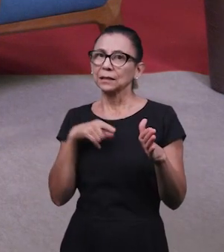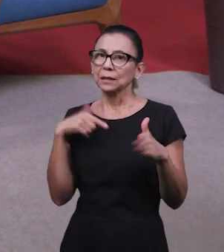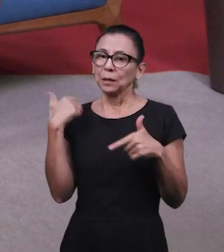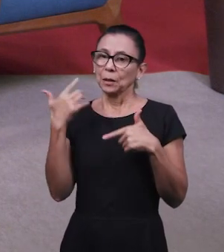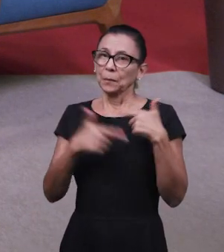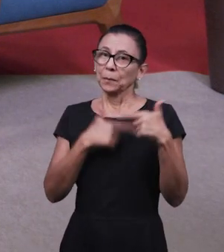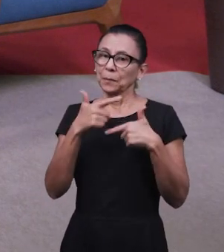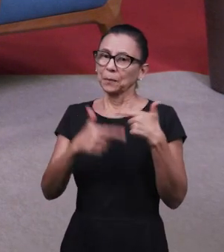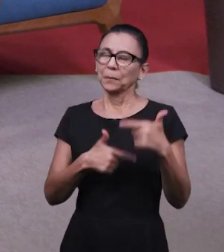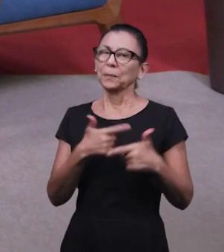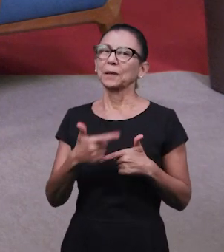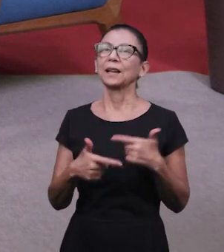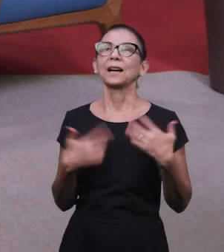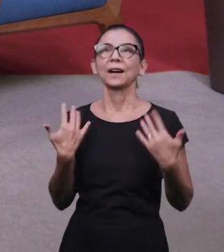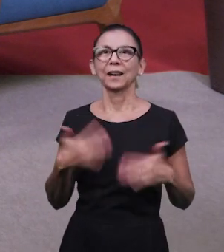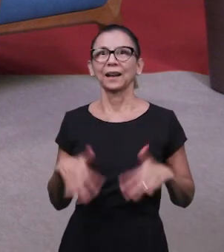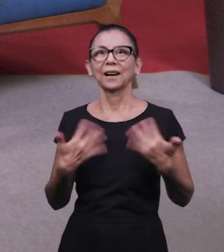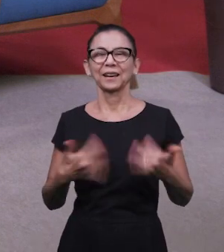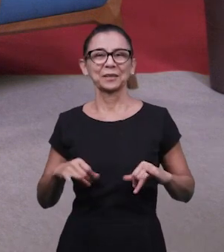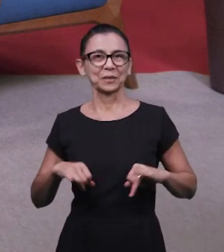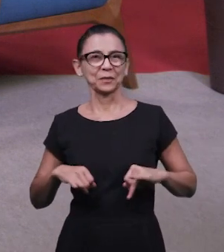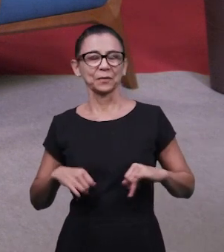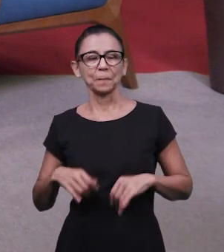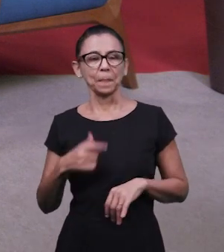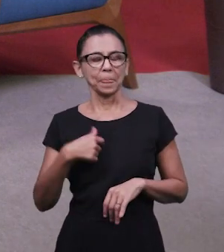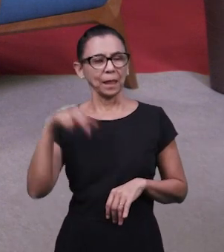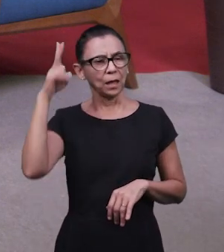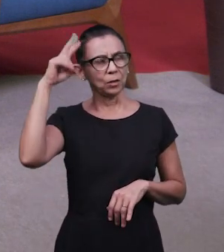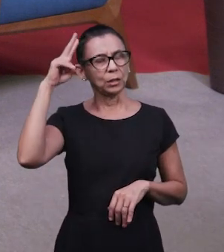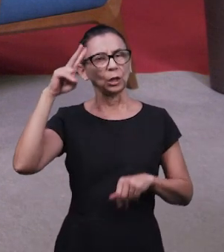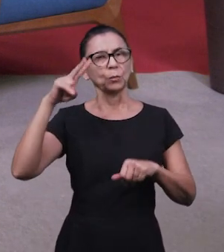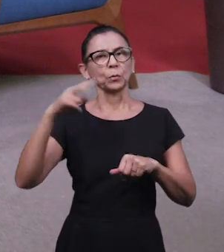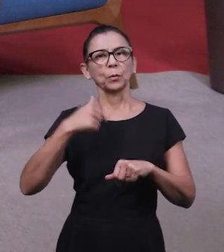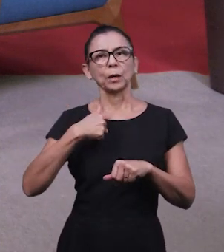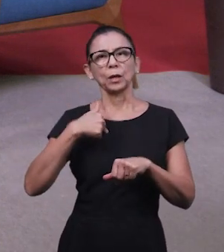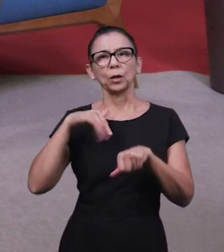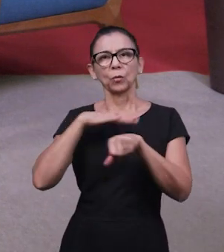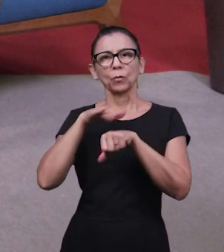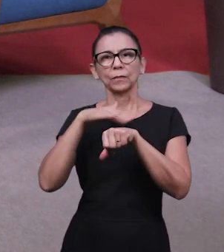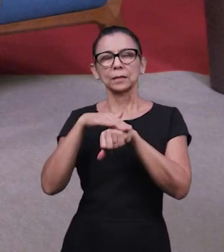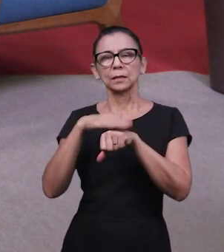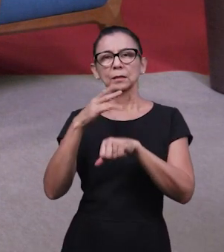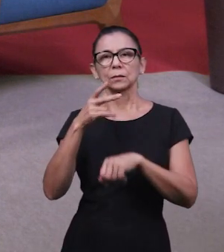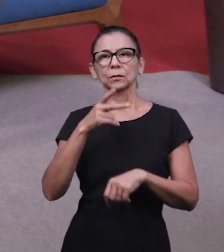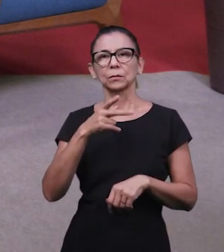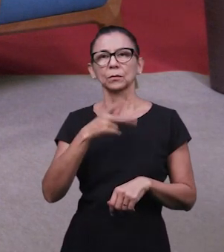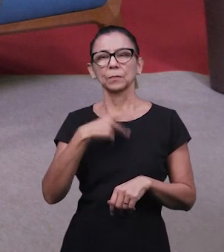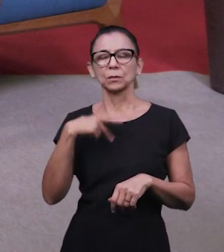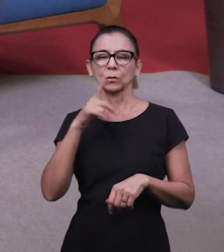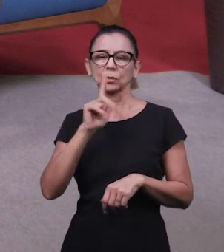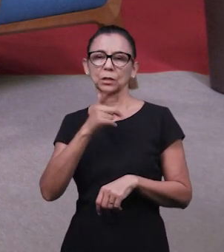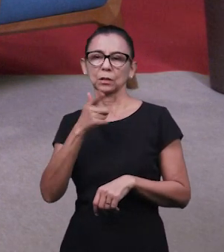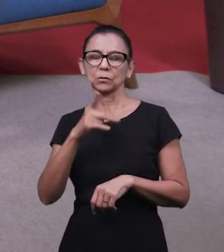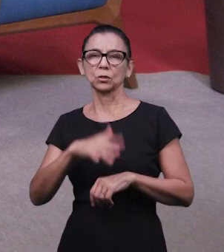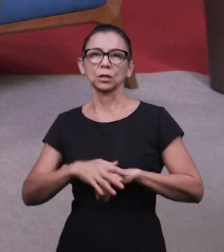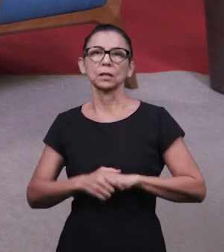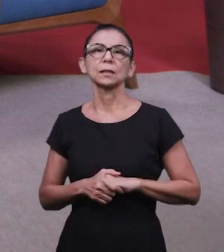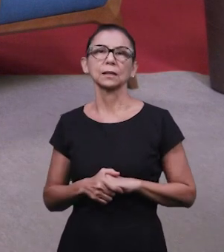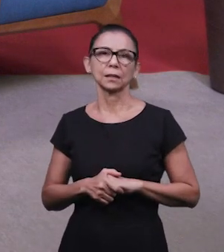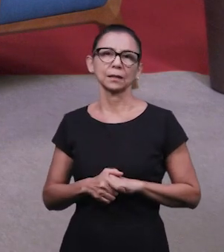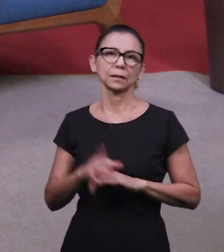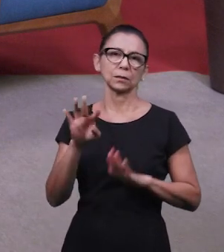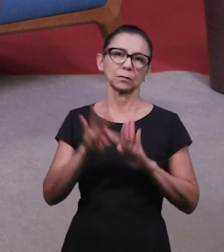de vitórias, mas a vitória só vem em consequência de uma batalha, né? Às vezes a gente gosta tanto da vitória, né? A vitória é